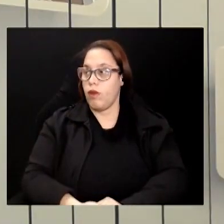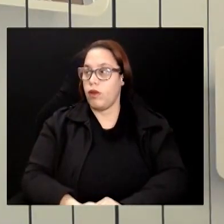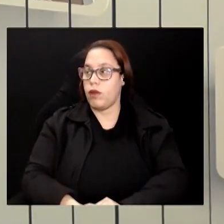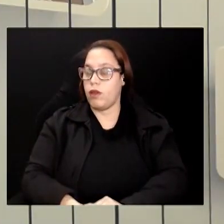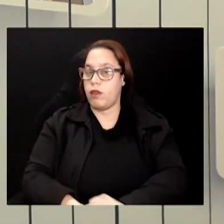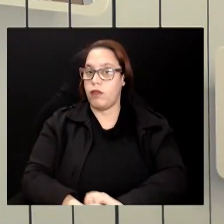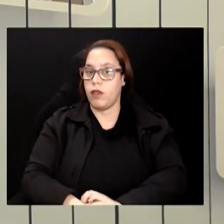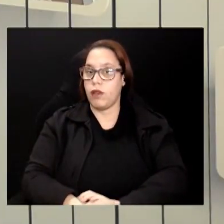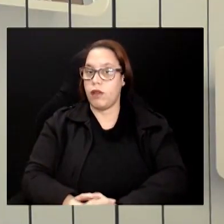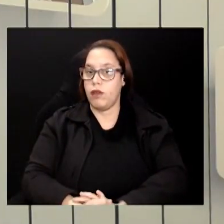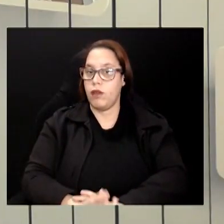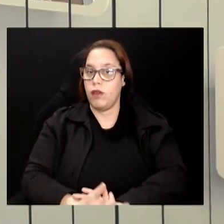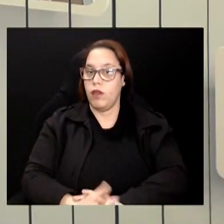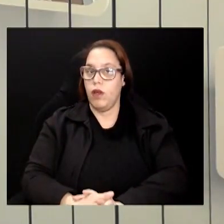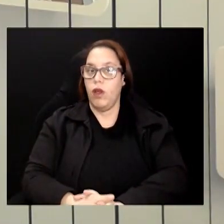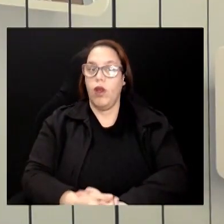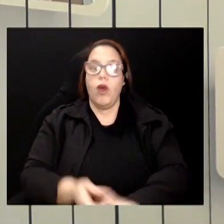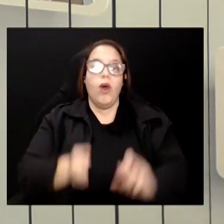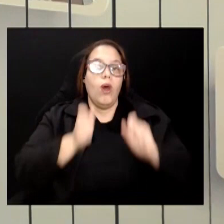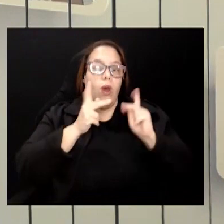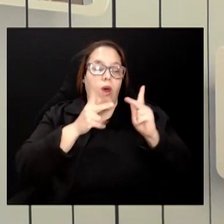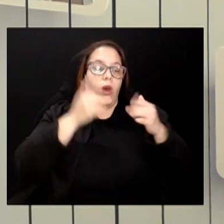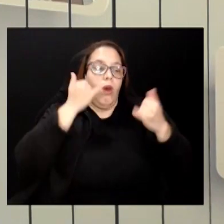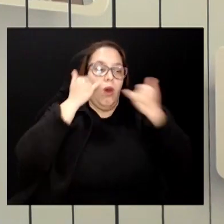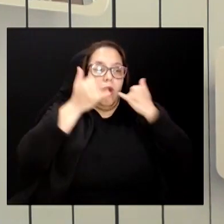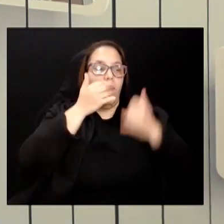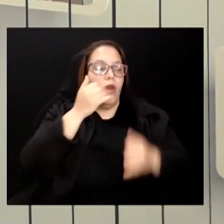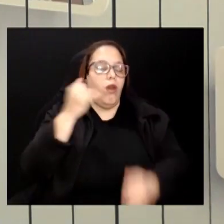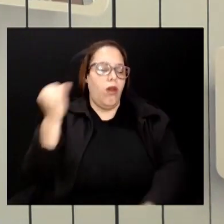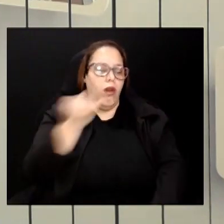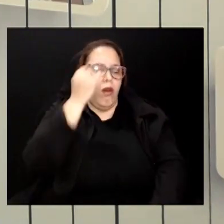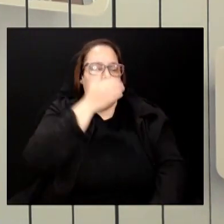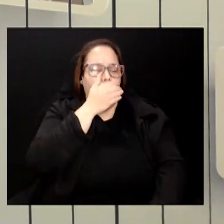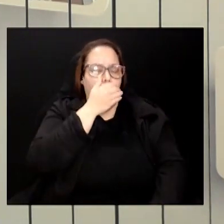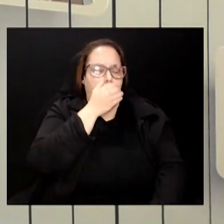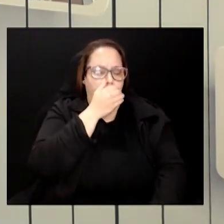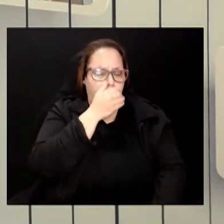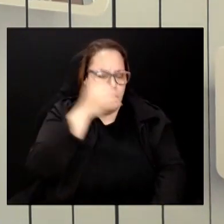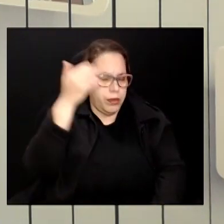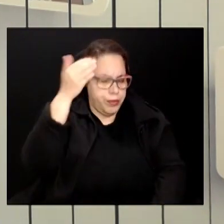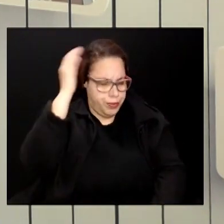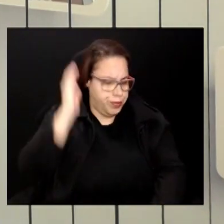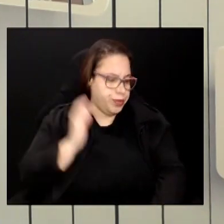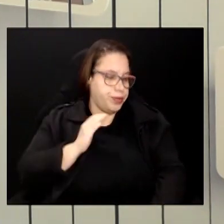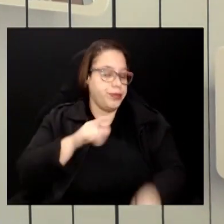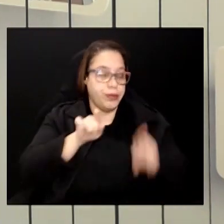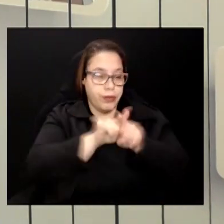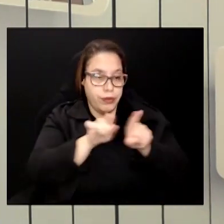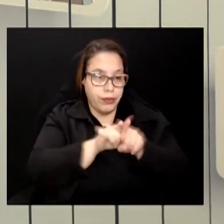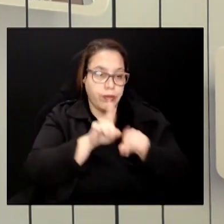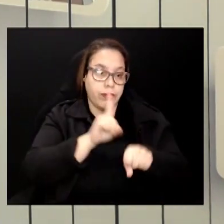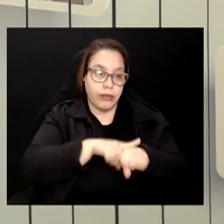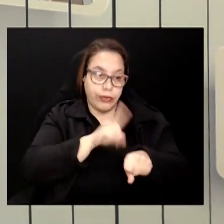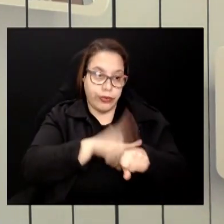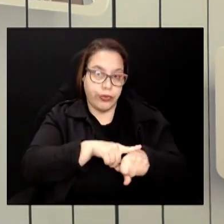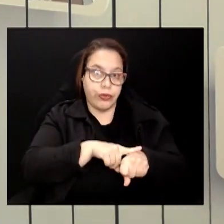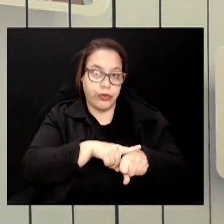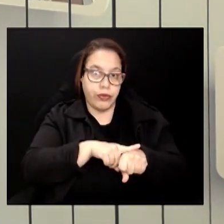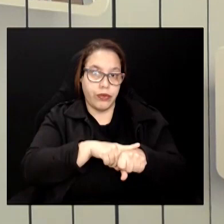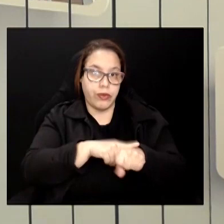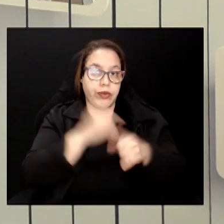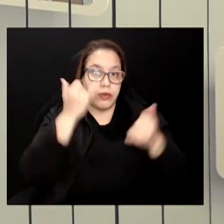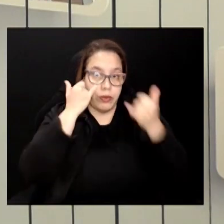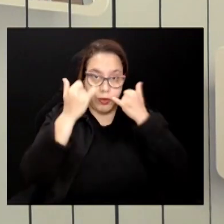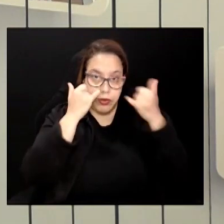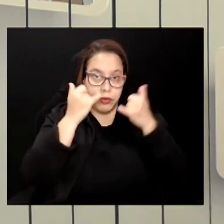Tá certo, informações importantes. Muito obrigado, Camila Borges, e também a disponibilidade do tempo. As informações que foram passadas aqui